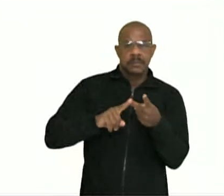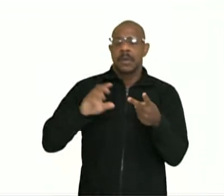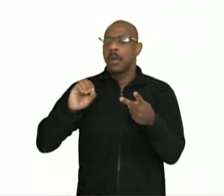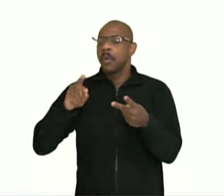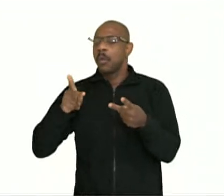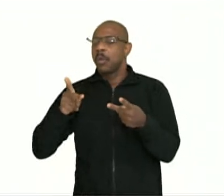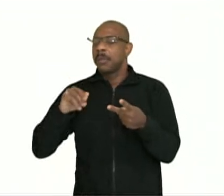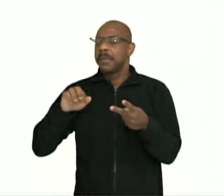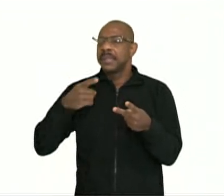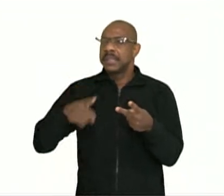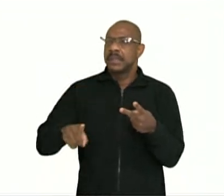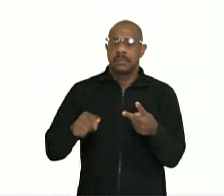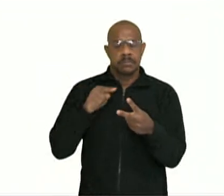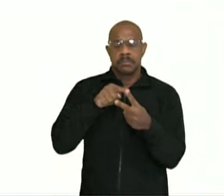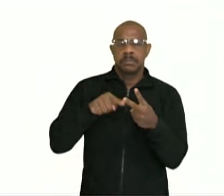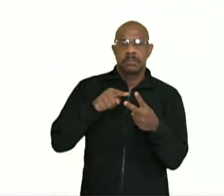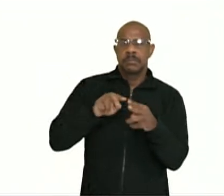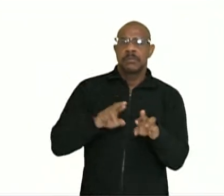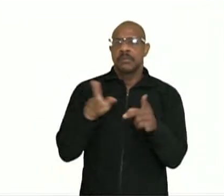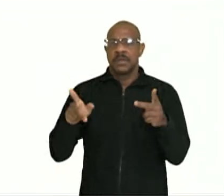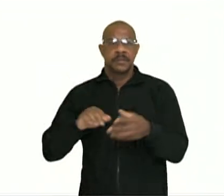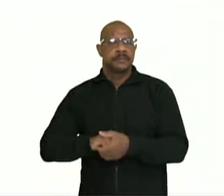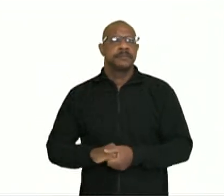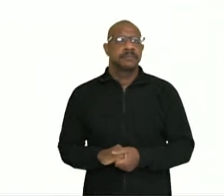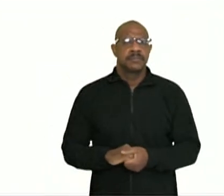No seu bairro, há falta de água?